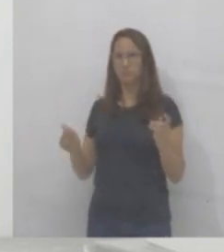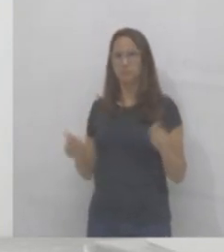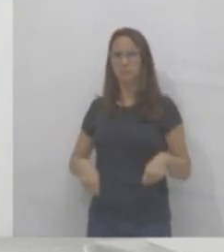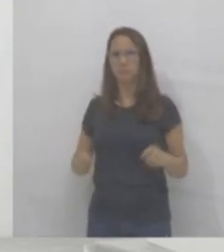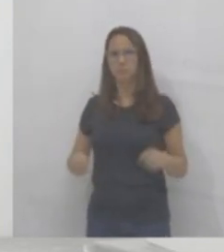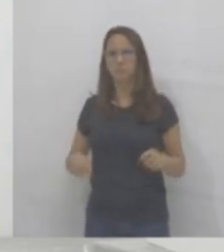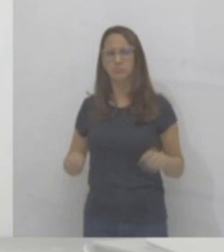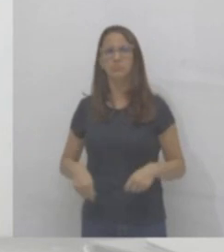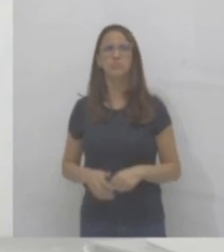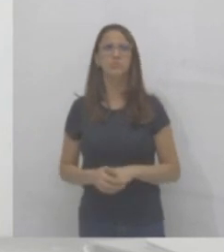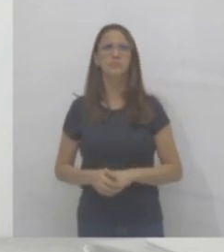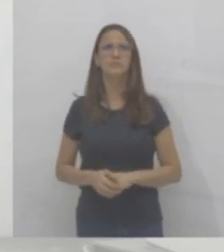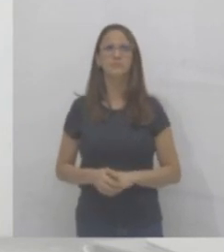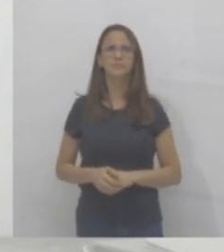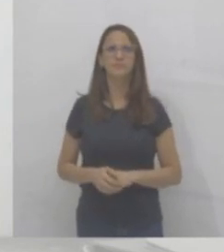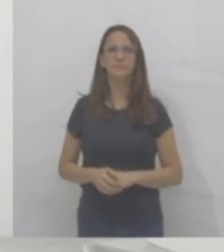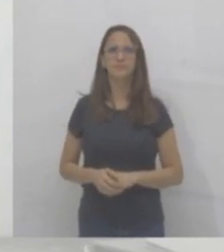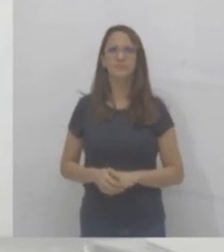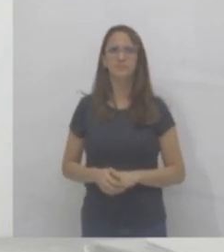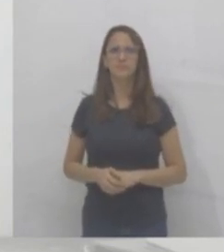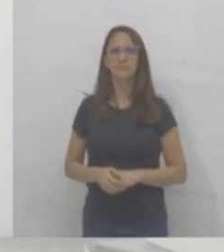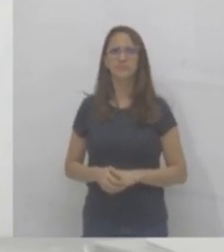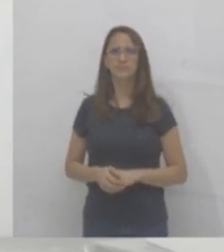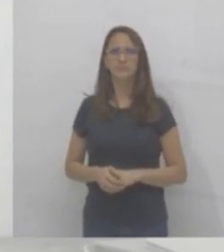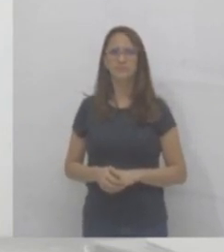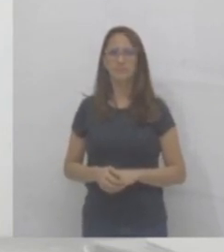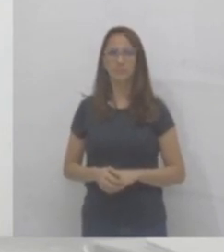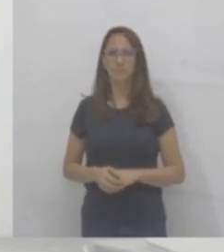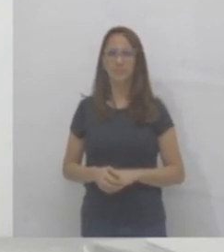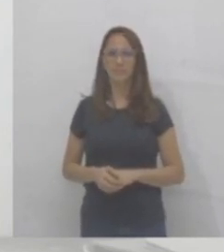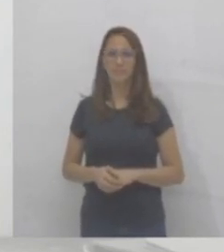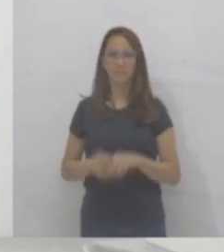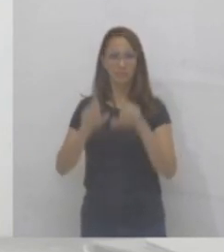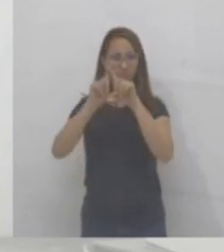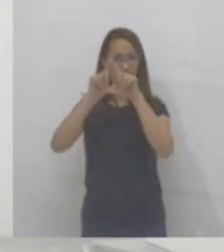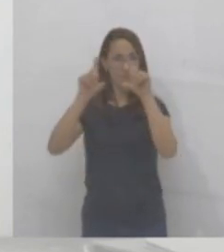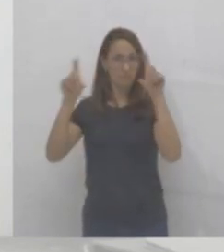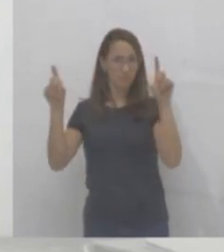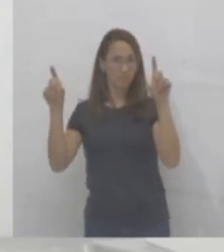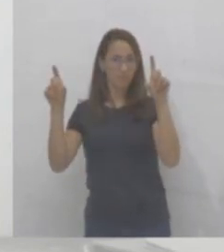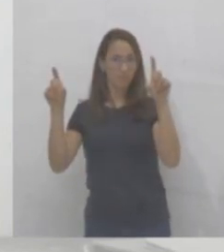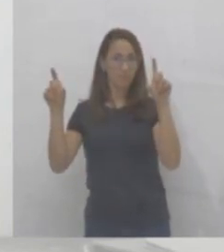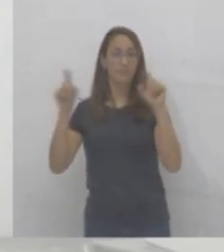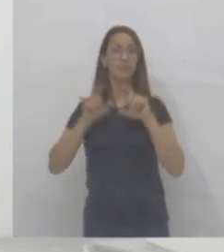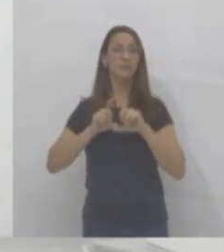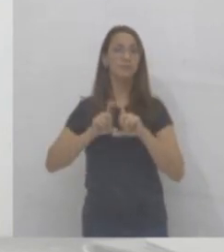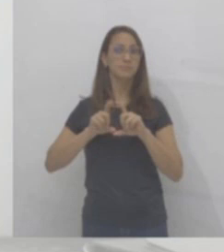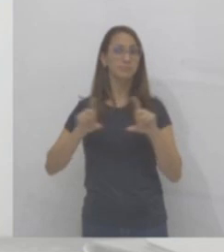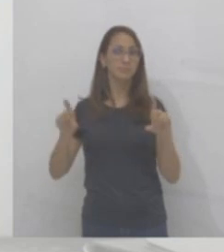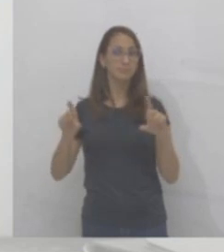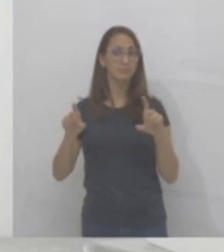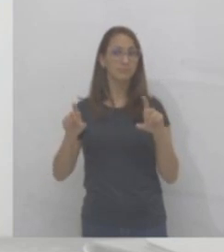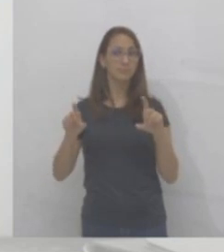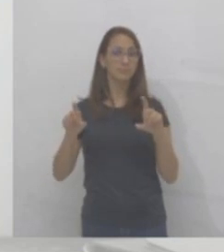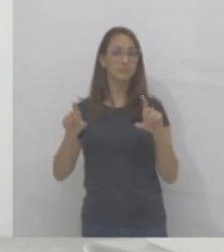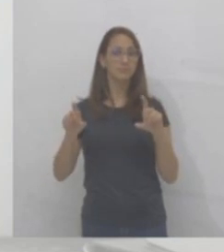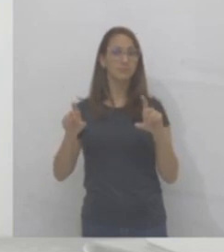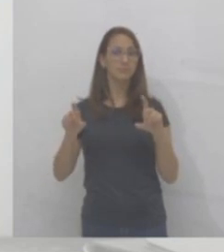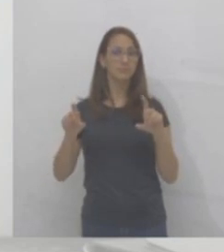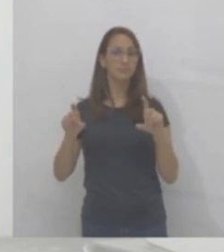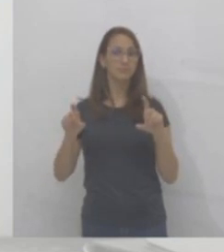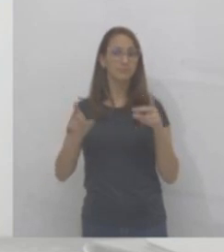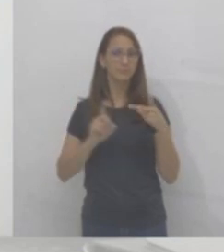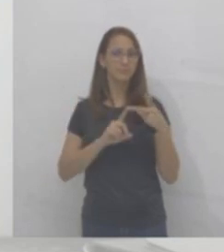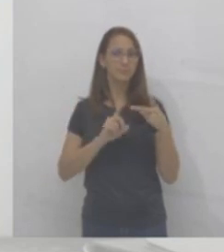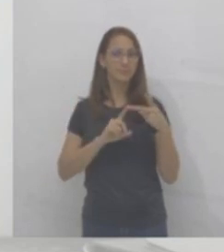uma que poderia ser aqui. Tá? I will call an ambulance if I see a car